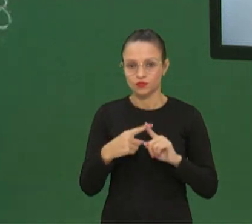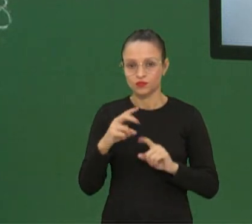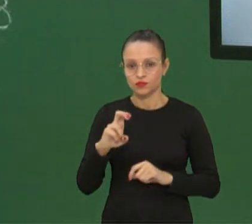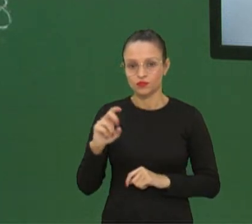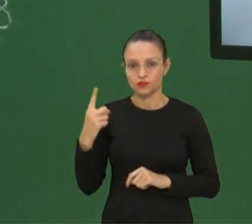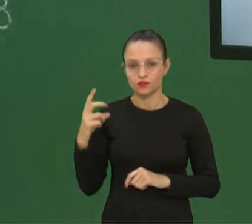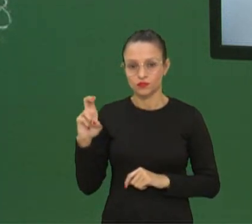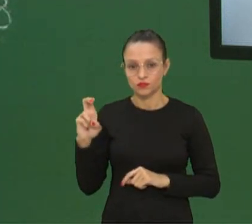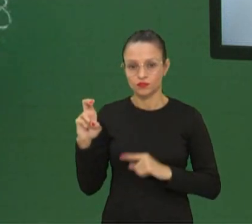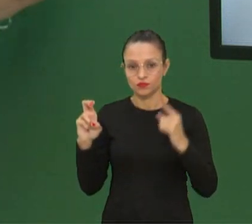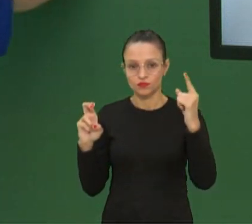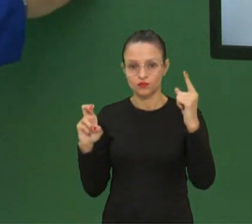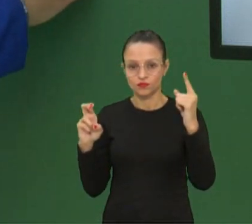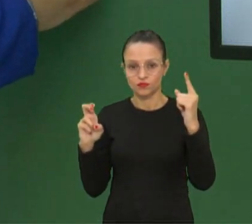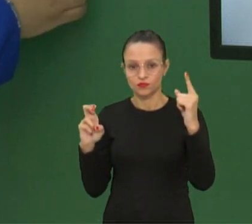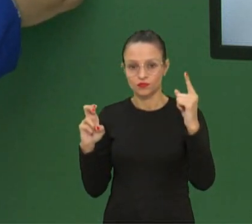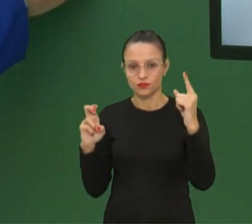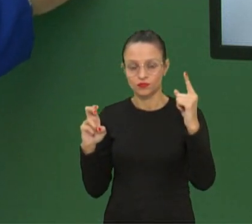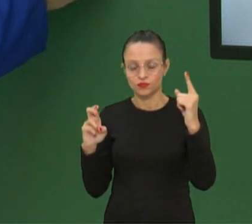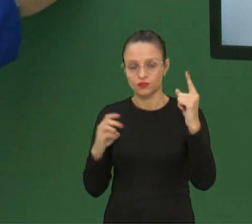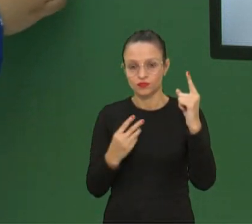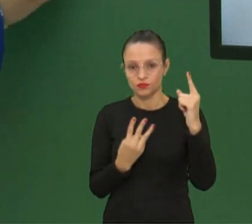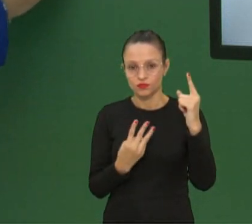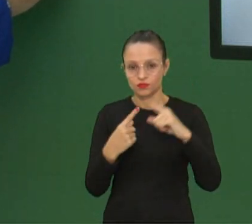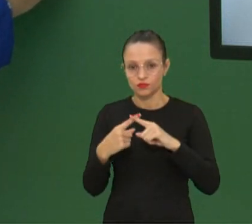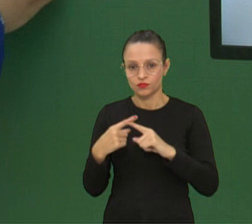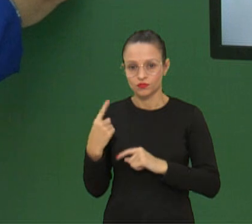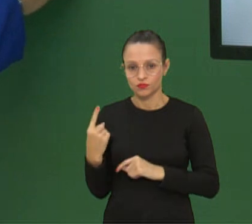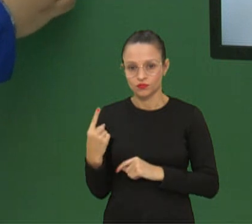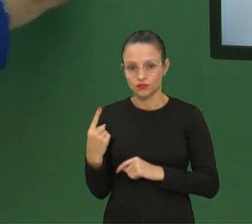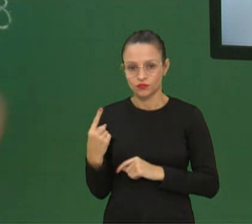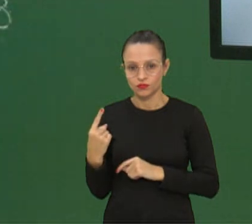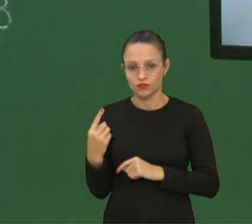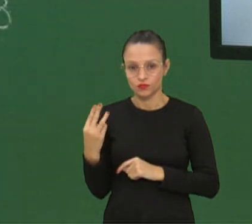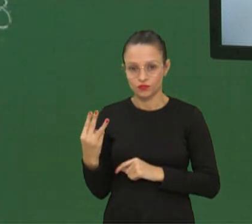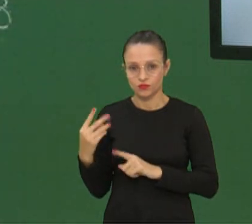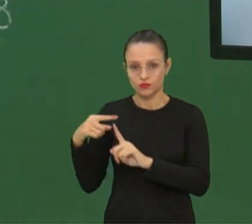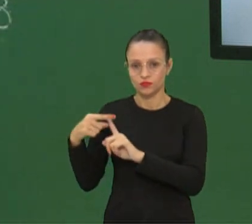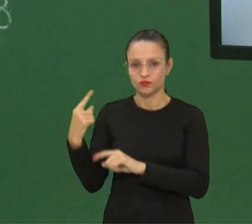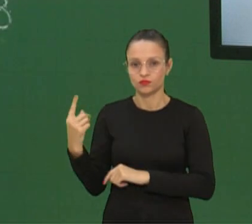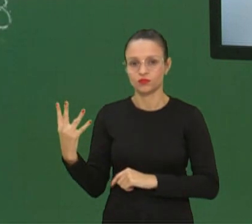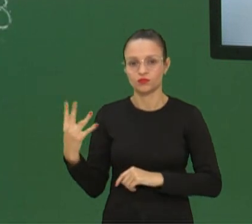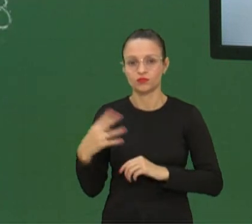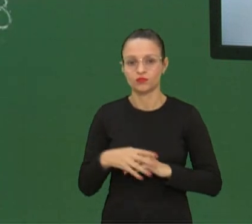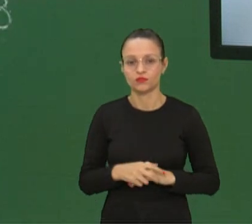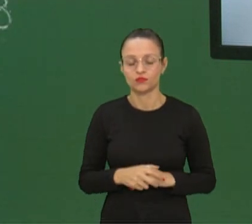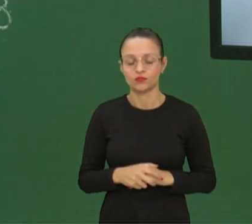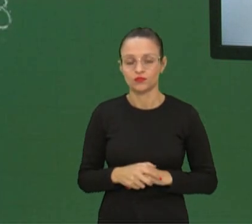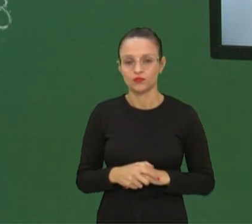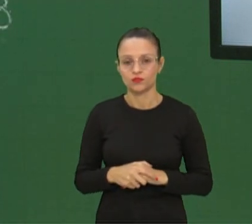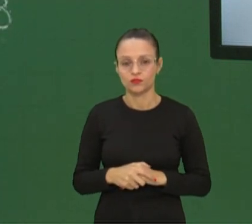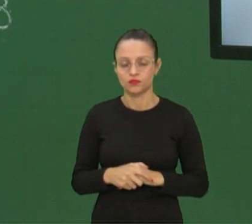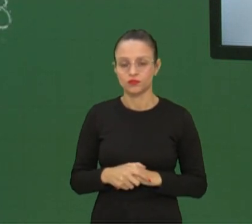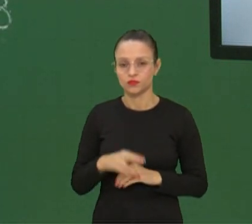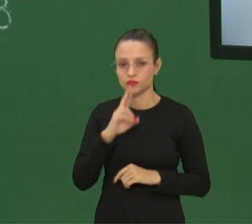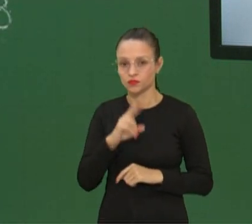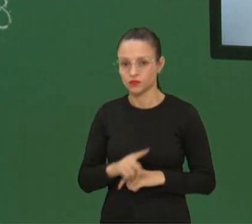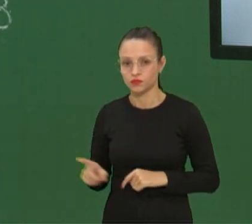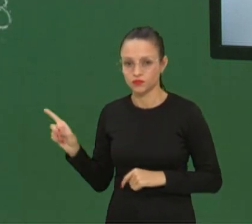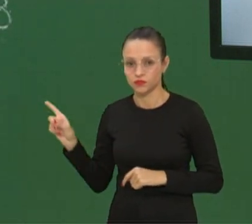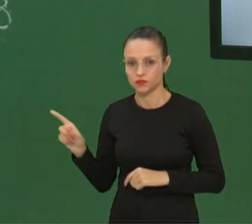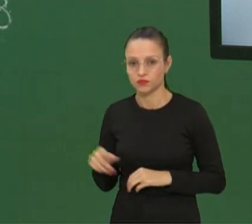é 15, vai 1. E 3 vezes 1 é 3 e 1, 4. Então dá 456,